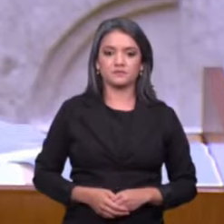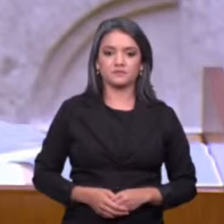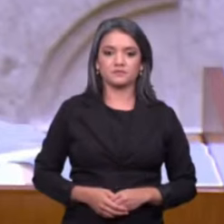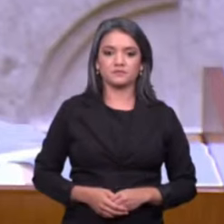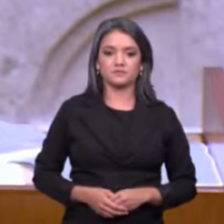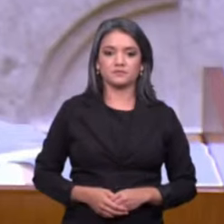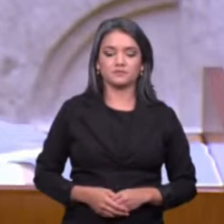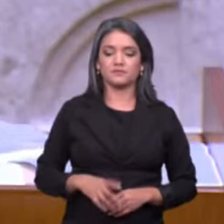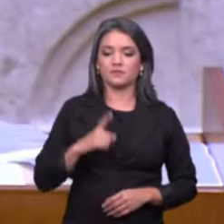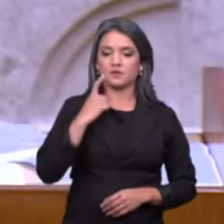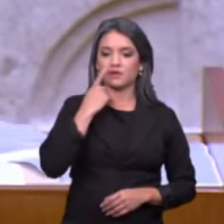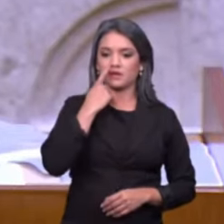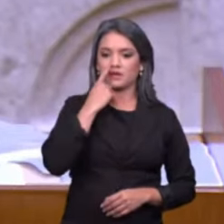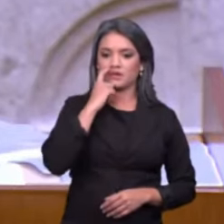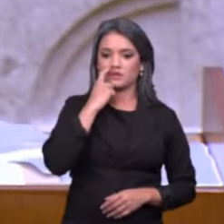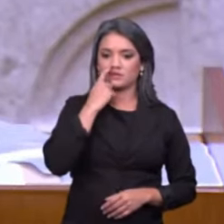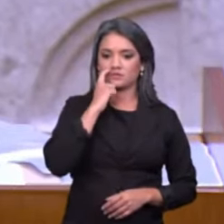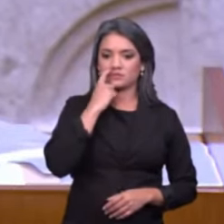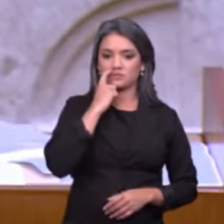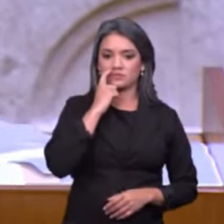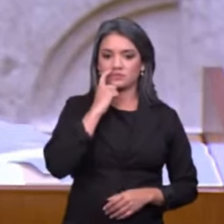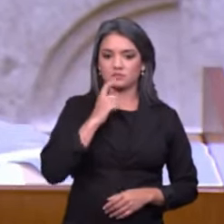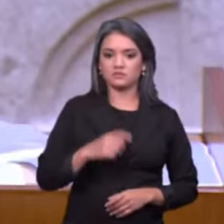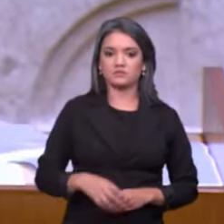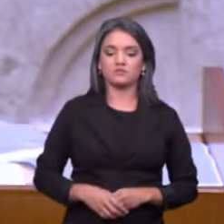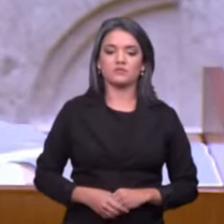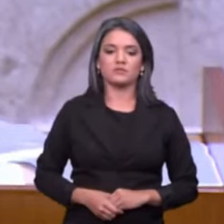e Cássio Nunes Marques